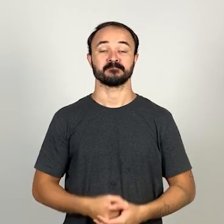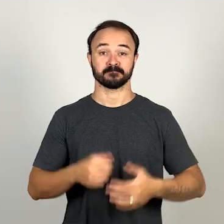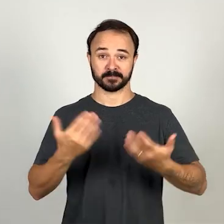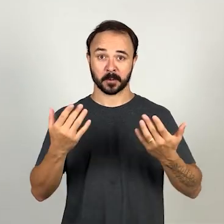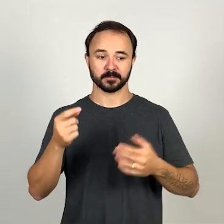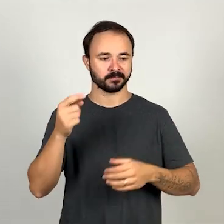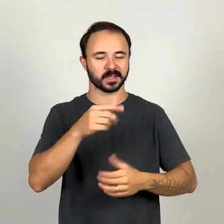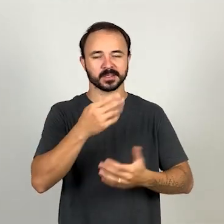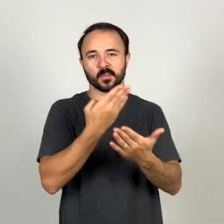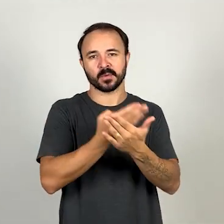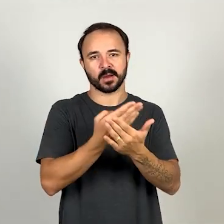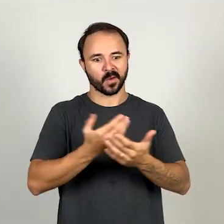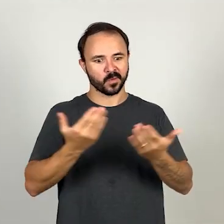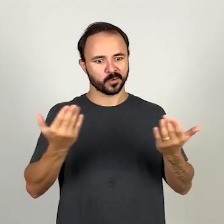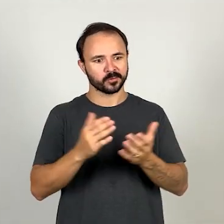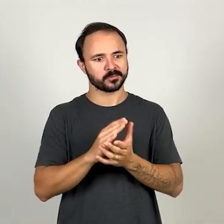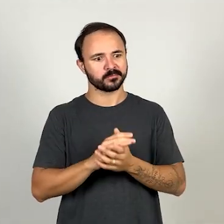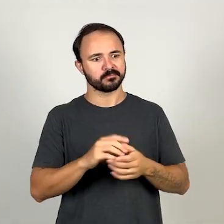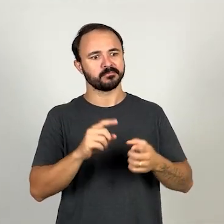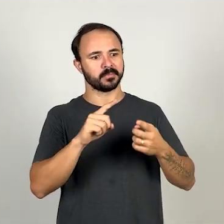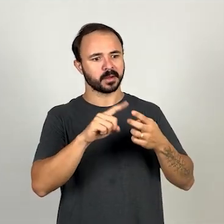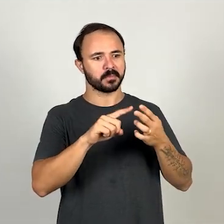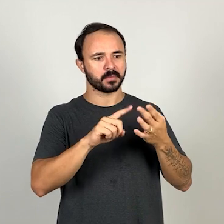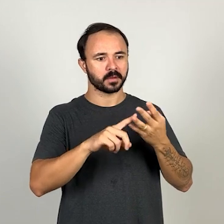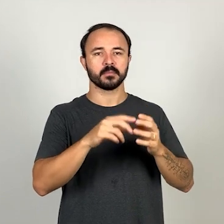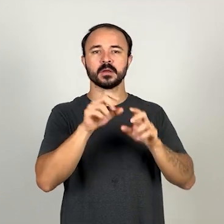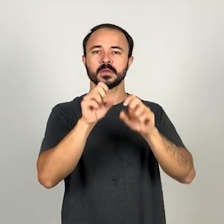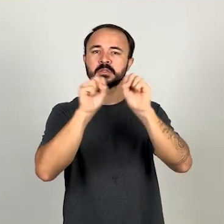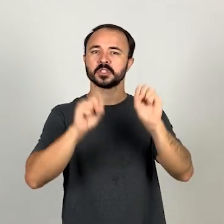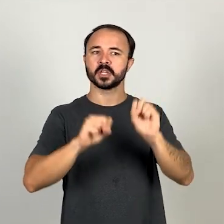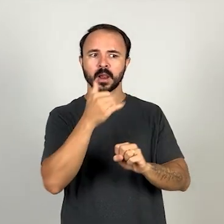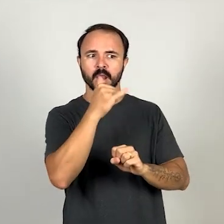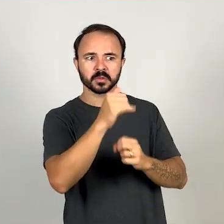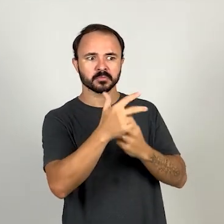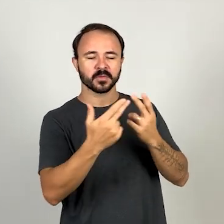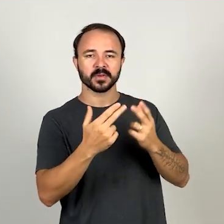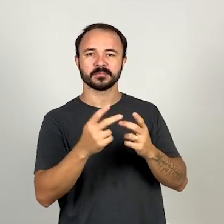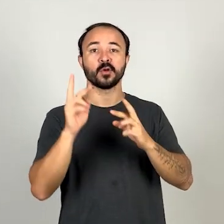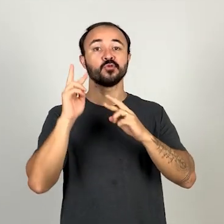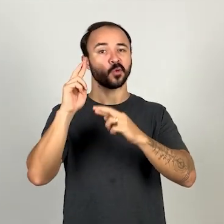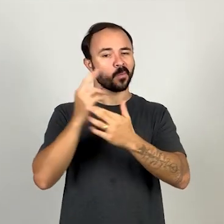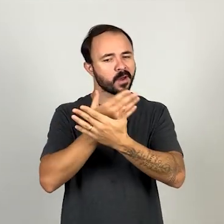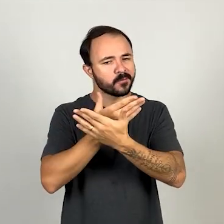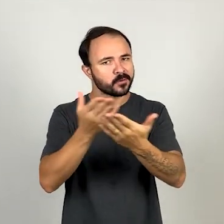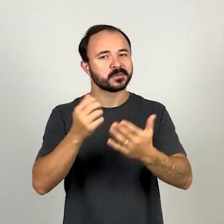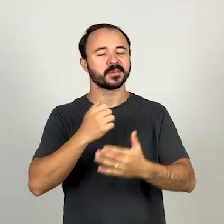Então, essa foi a nossa aula de hoje, conhecendo os componentes dos circuitos eletrônicos. Eu espero que